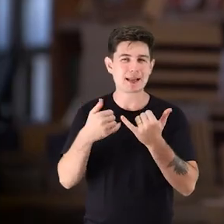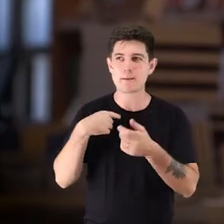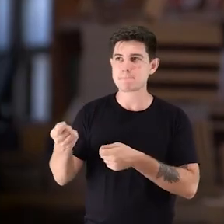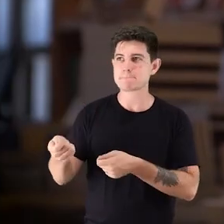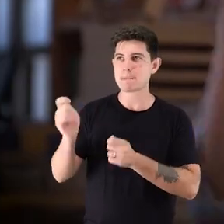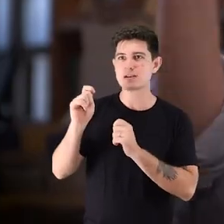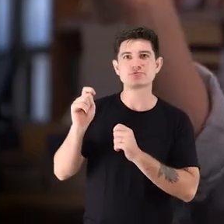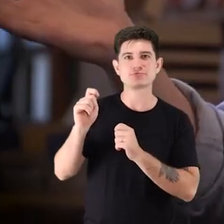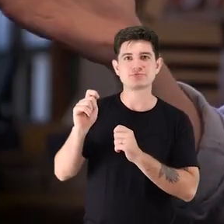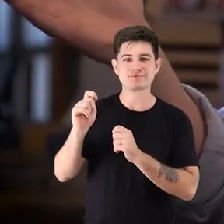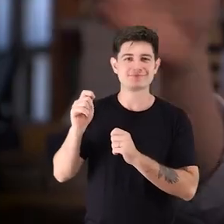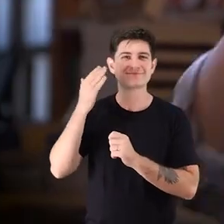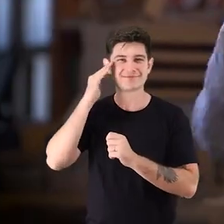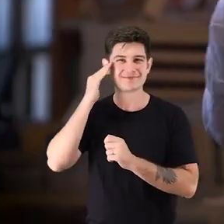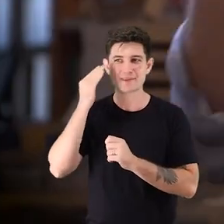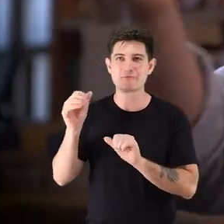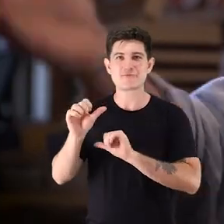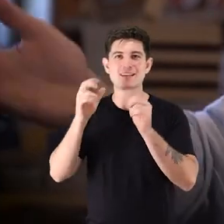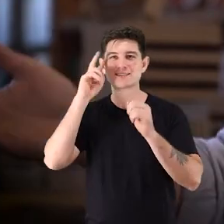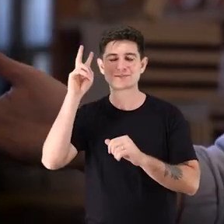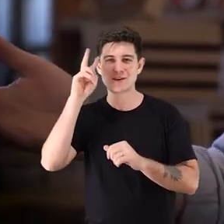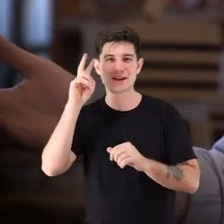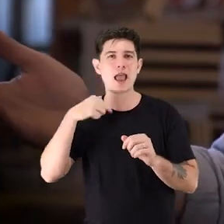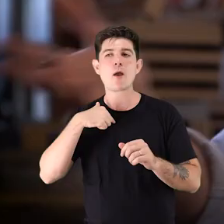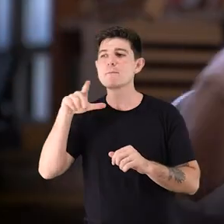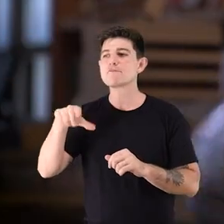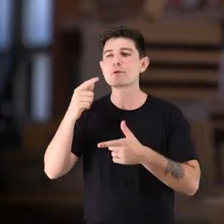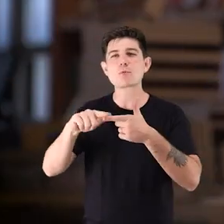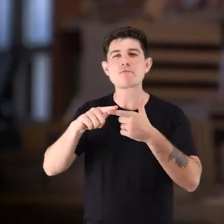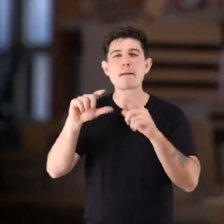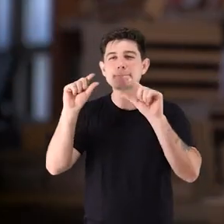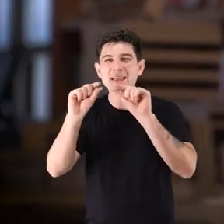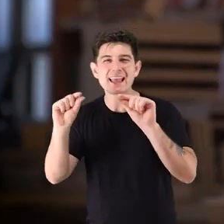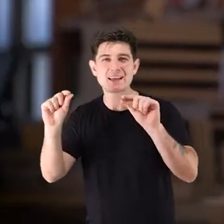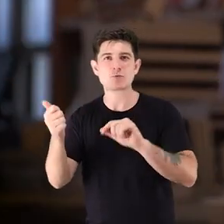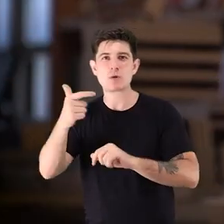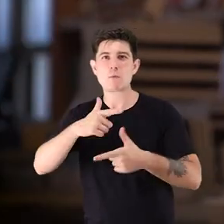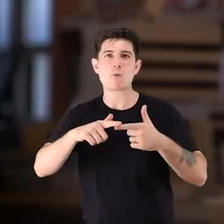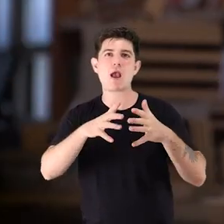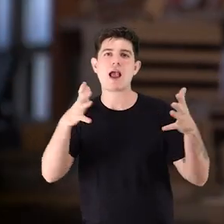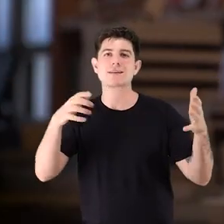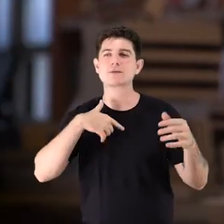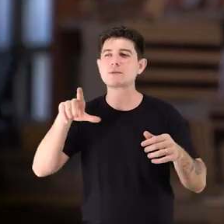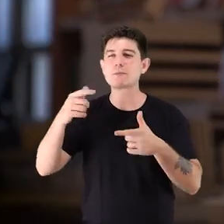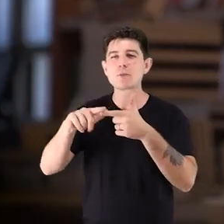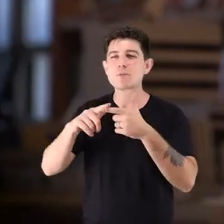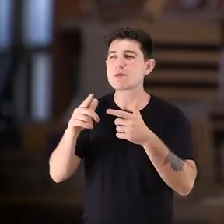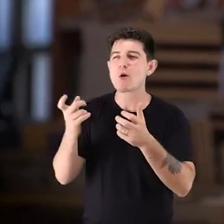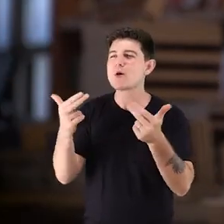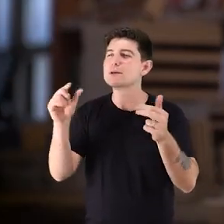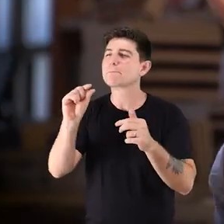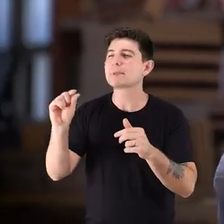as formiguinhas do que os elefantes. Os elefantes todo mundo vê, né? O elefante, né? Assim, as formigas pouca gente observa. Às vezes você tem, né,